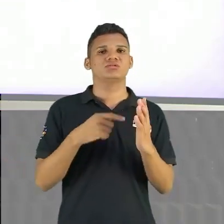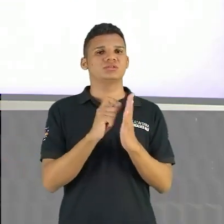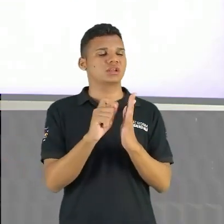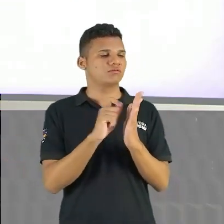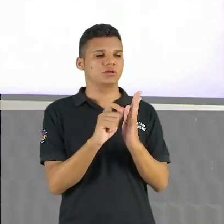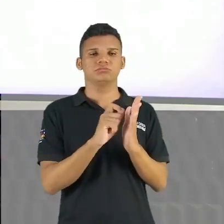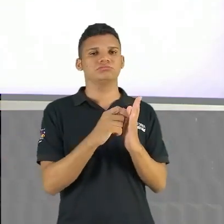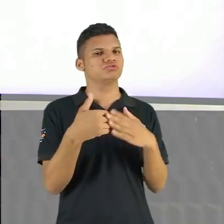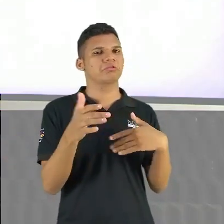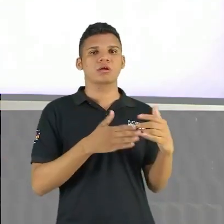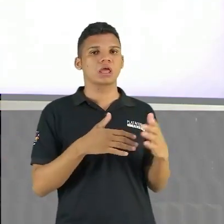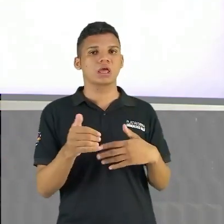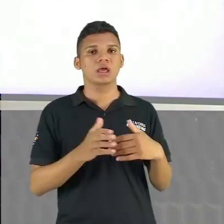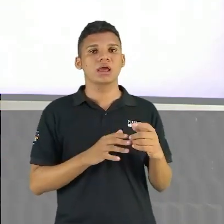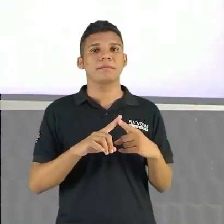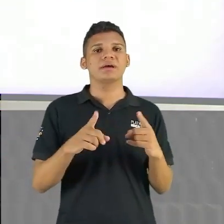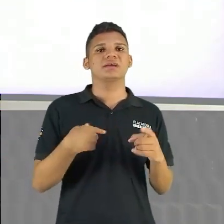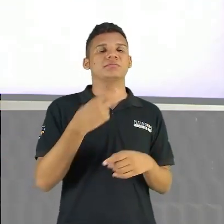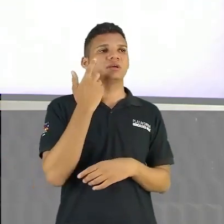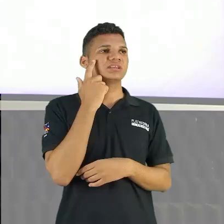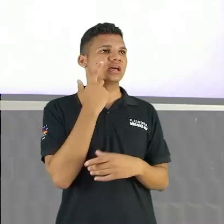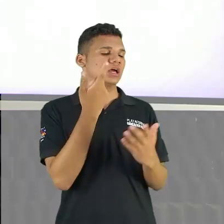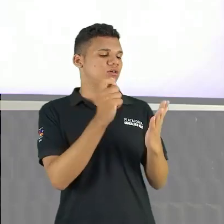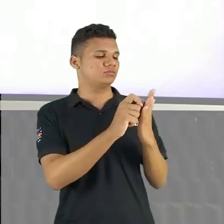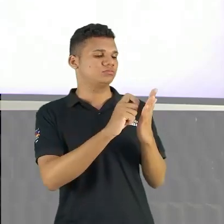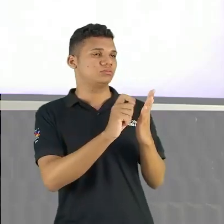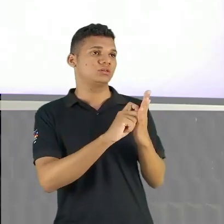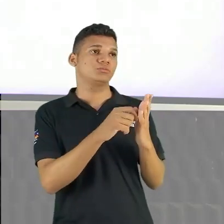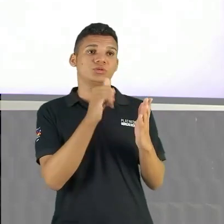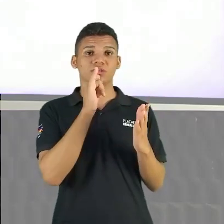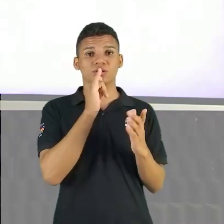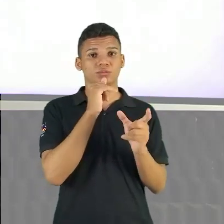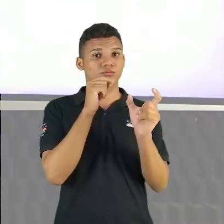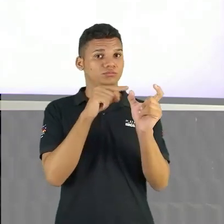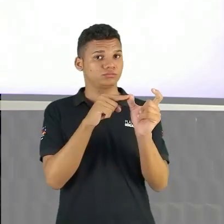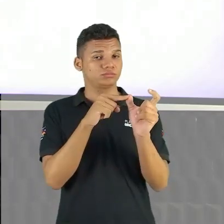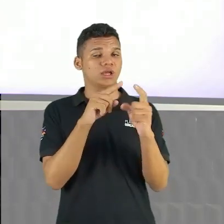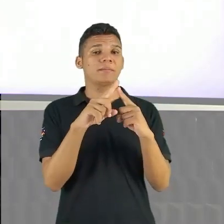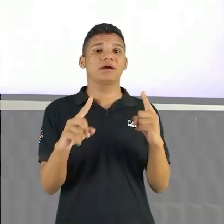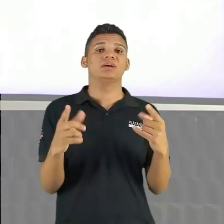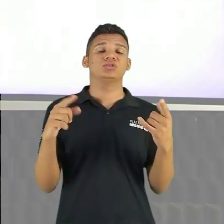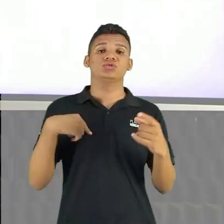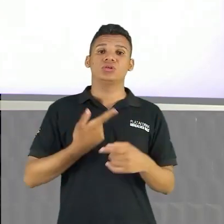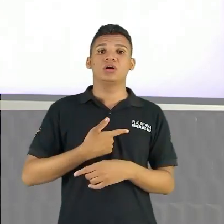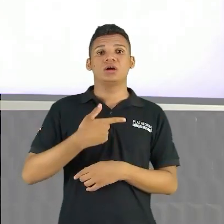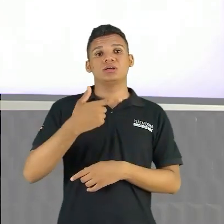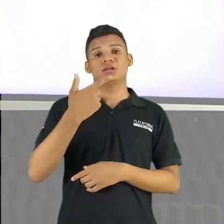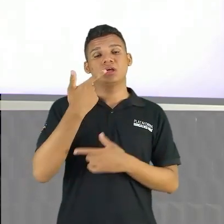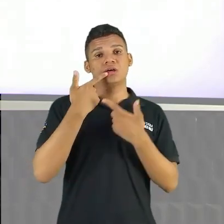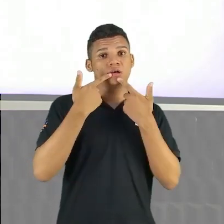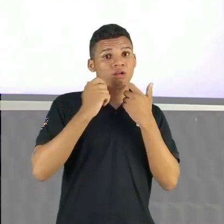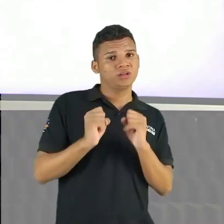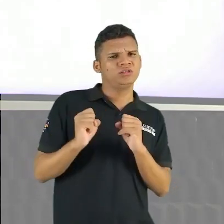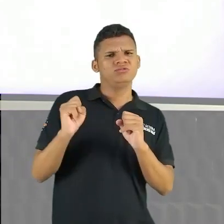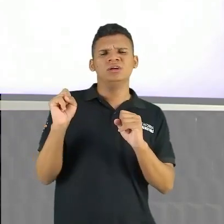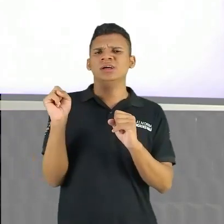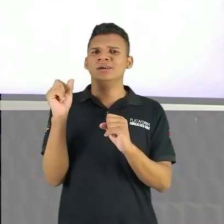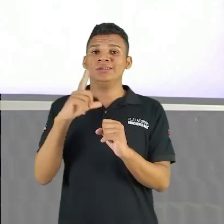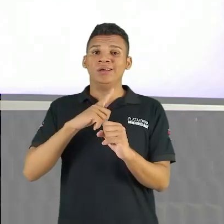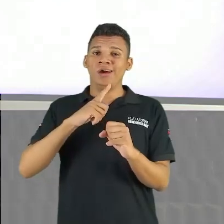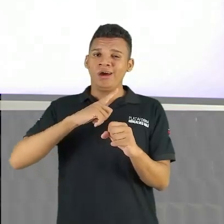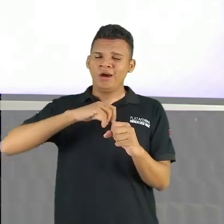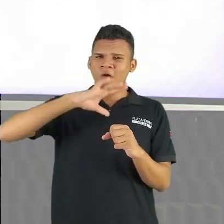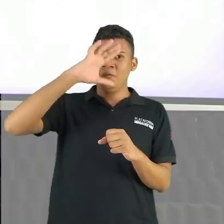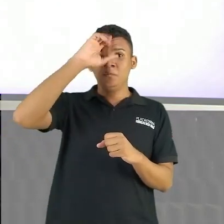coloquial ou da maneira que você você julga que se escreve aquela determinada palavra por isso que a nossa língua é muito rica Porque caso você